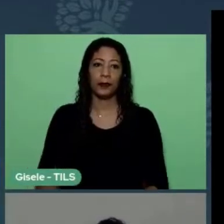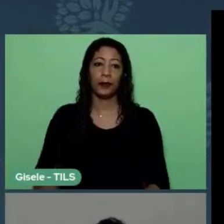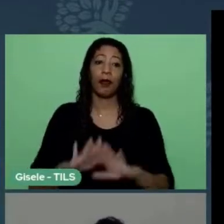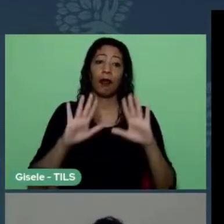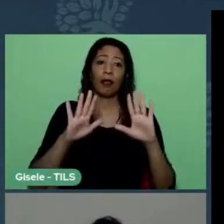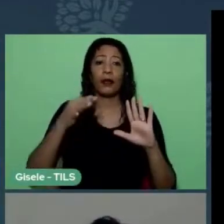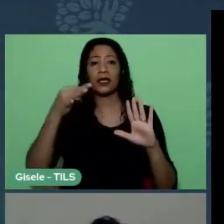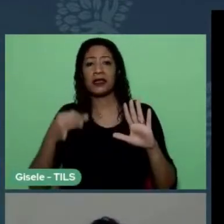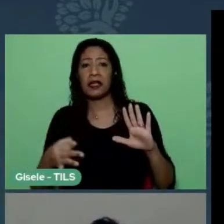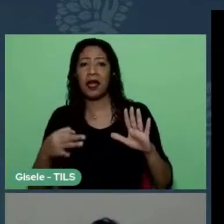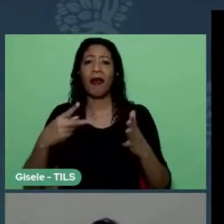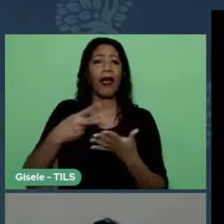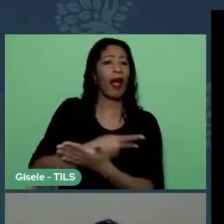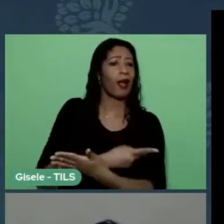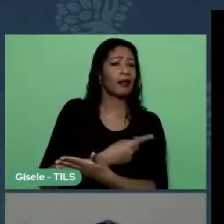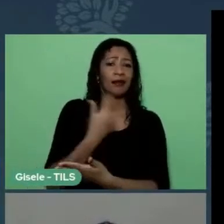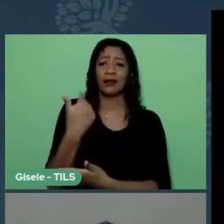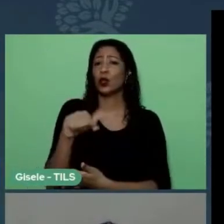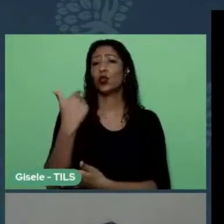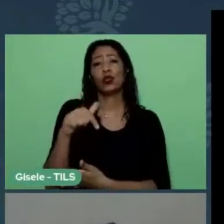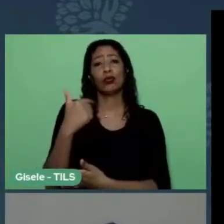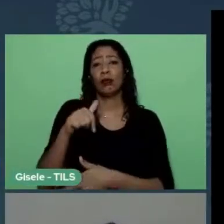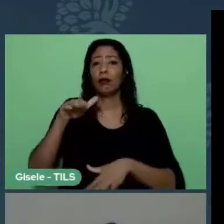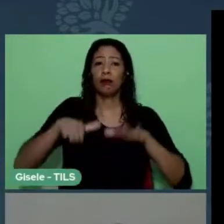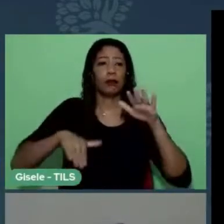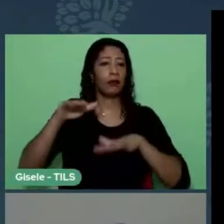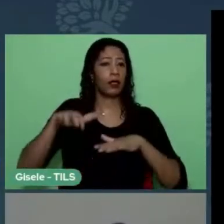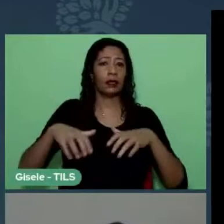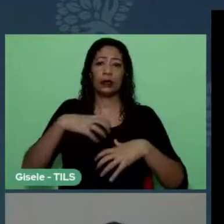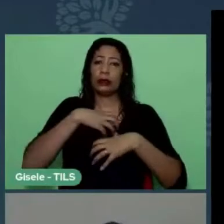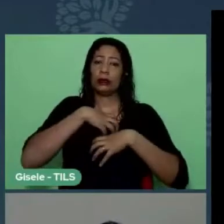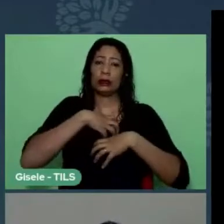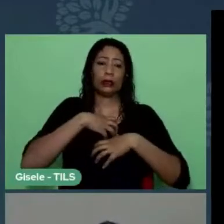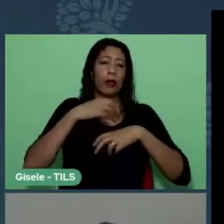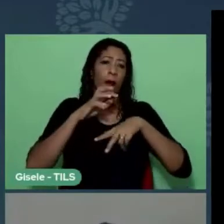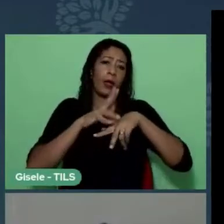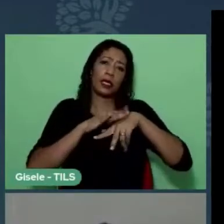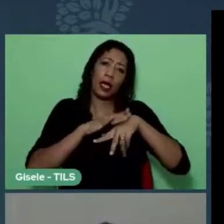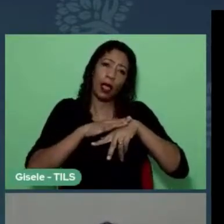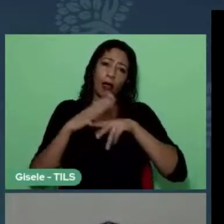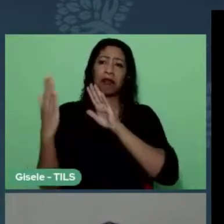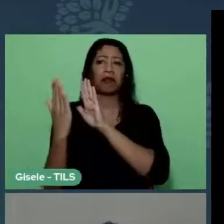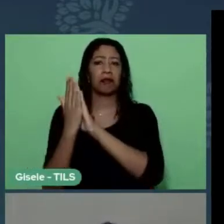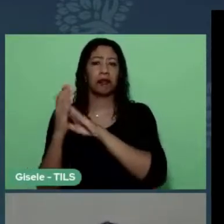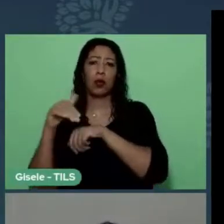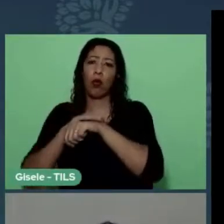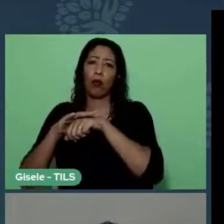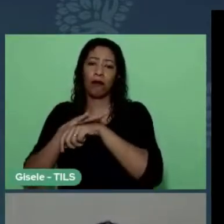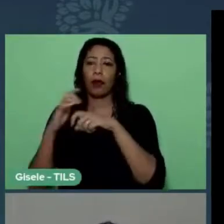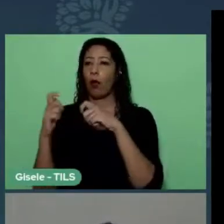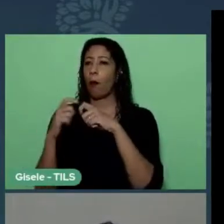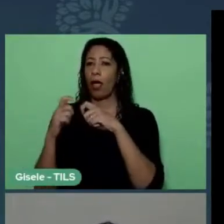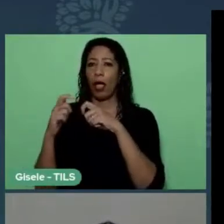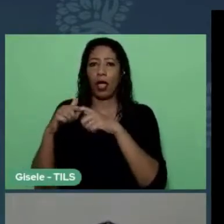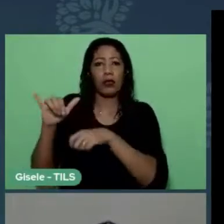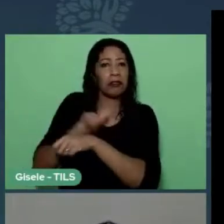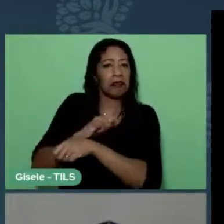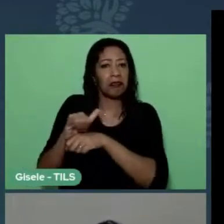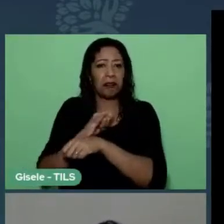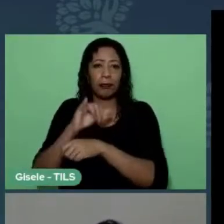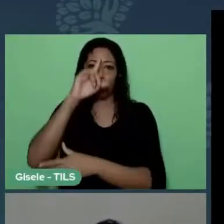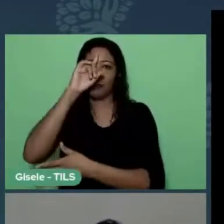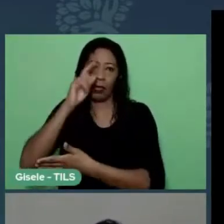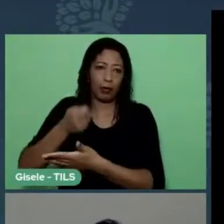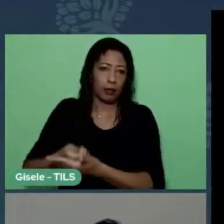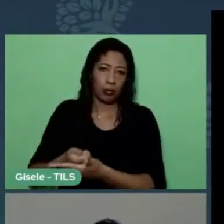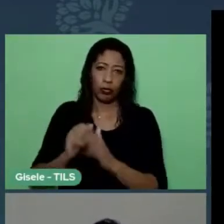de cada uma dessas duas formas, é como aí o paciente, e discutindo com o seu médico, ele acha que é a melhor estratégia para ele seguir, mas, de maneira